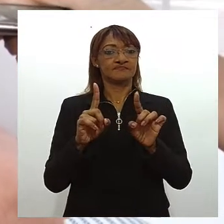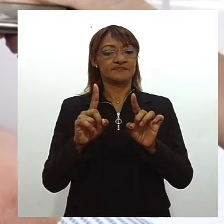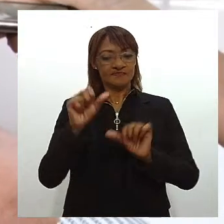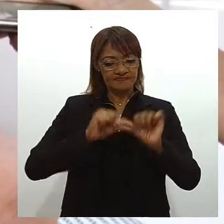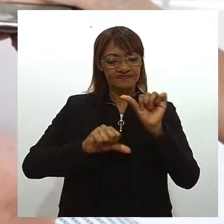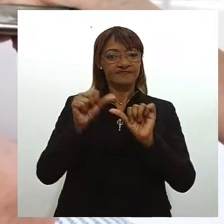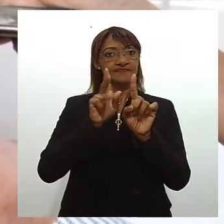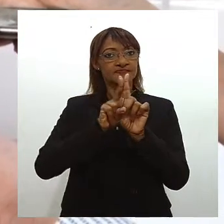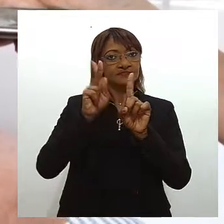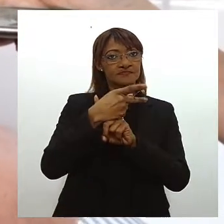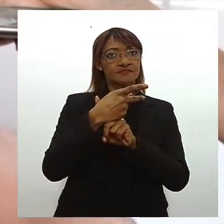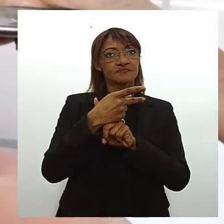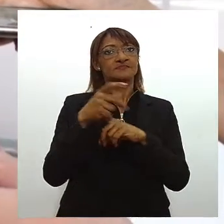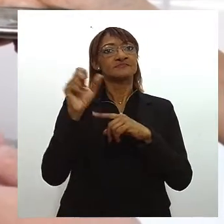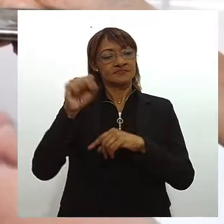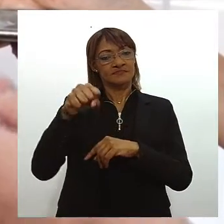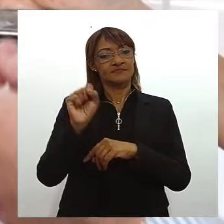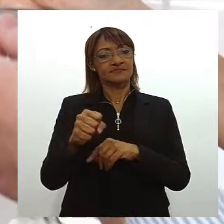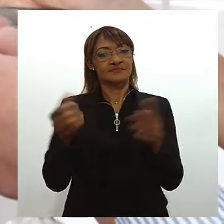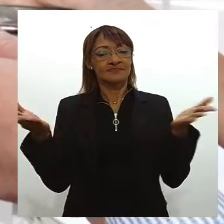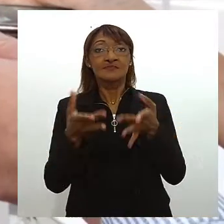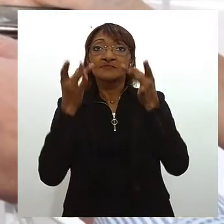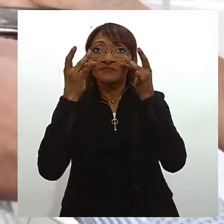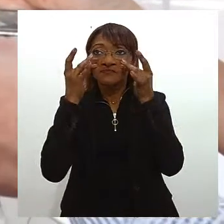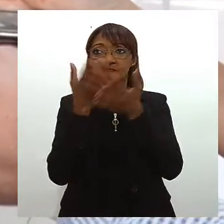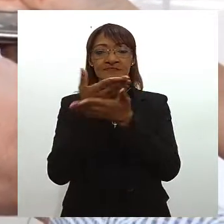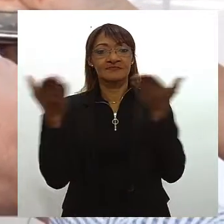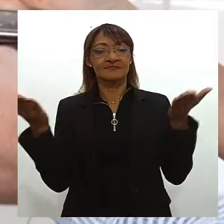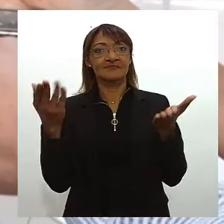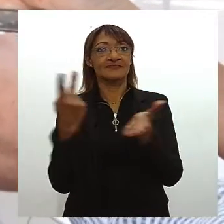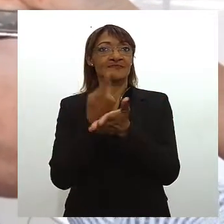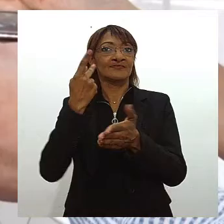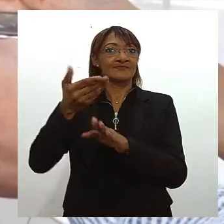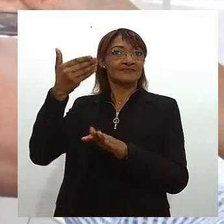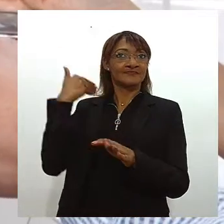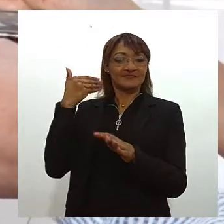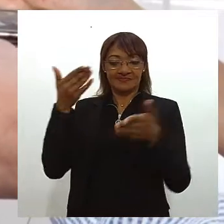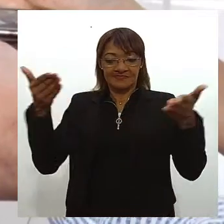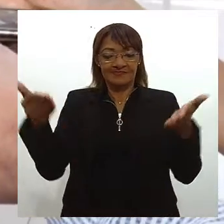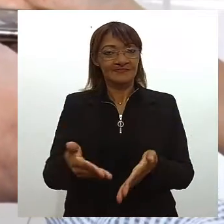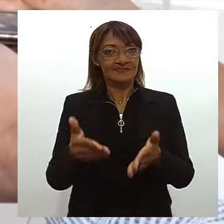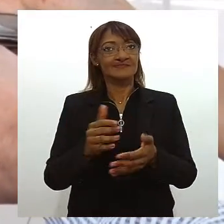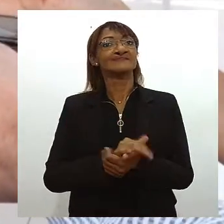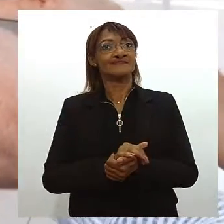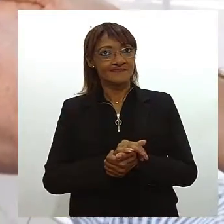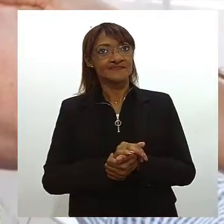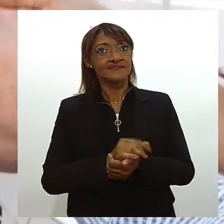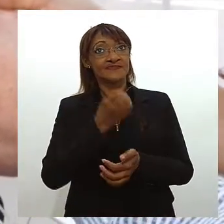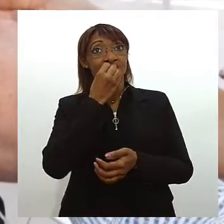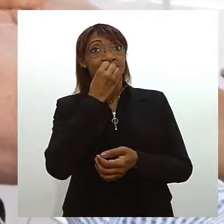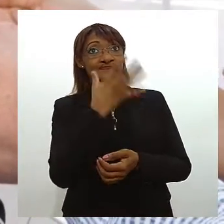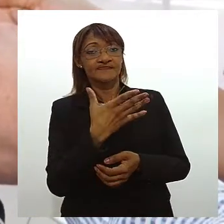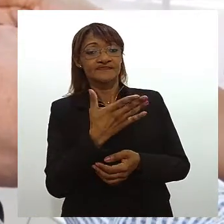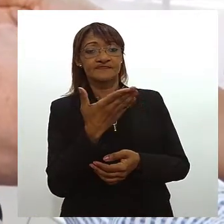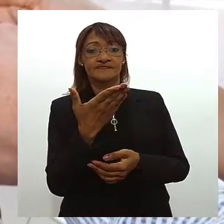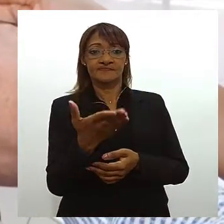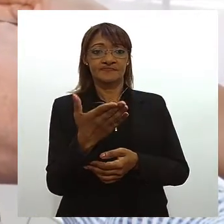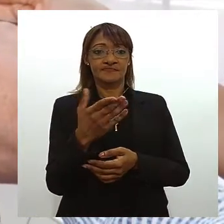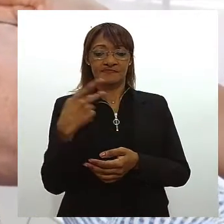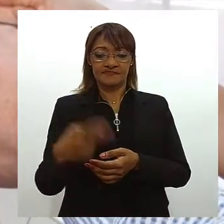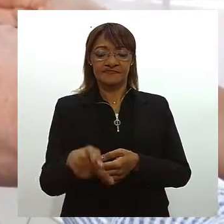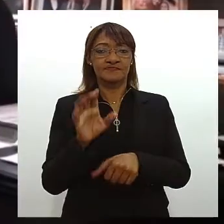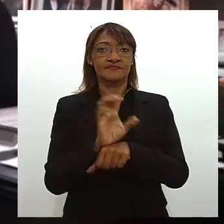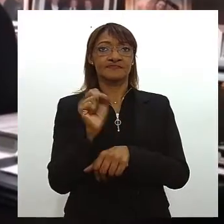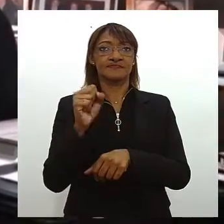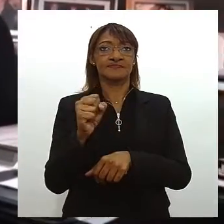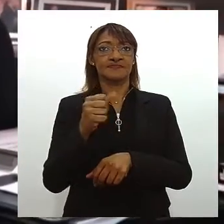foi feita. E nós estamos vendo agora o reflexo do que aconteceu no passado. Hoje, nós estamos tendo os grandes frutos para que o Estado possa